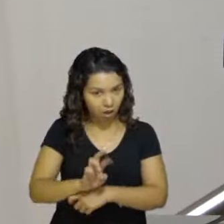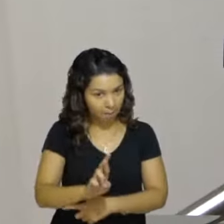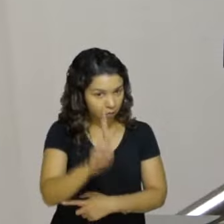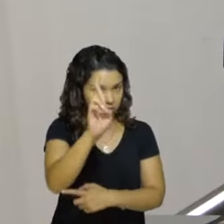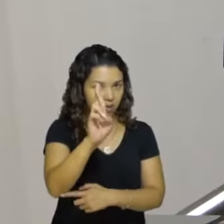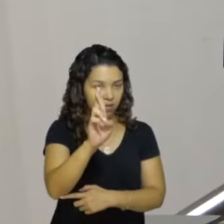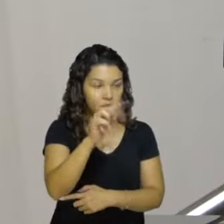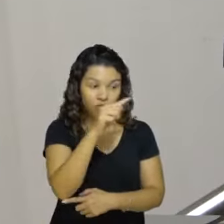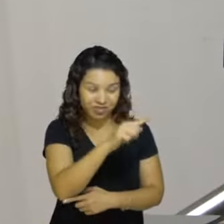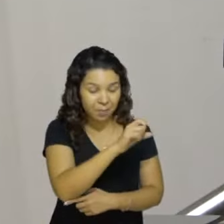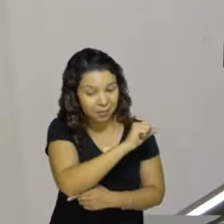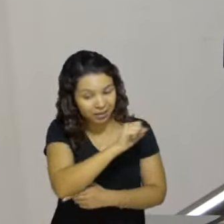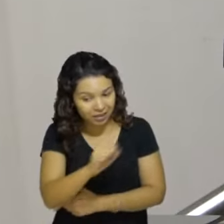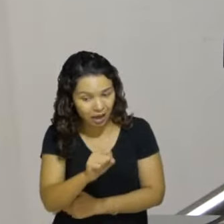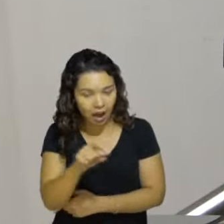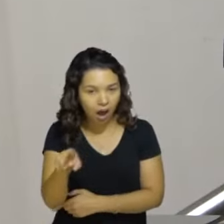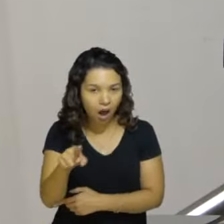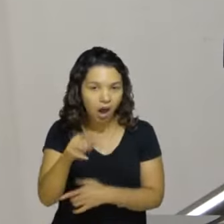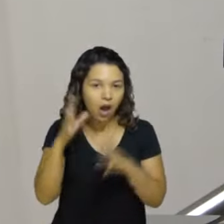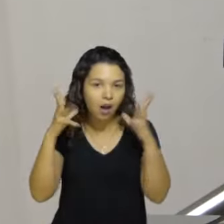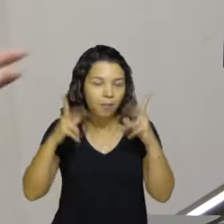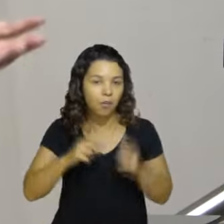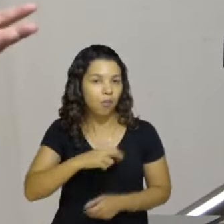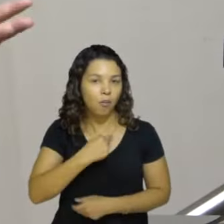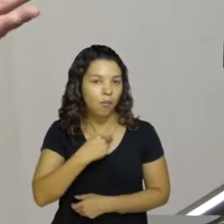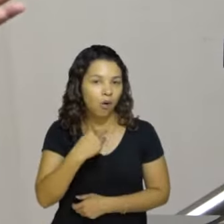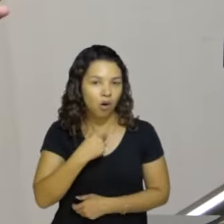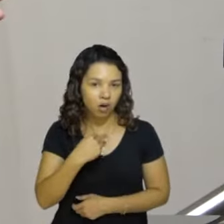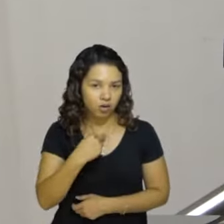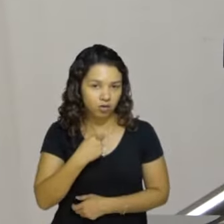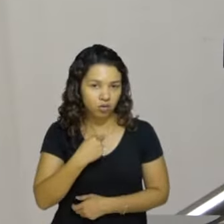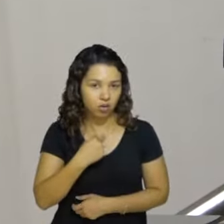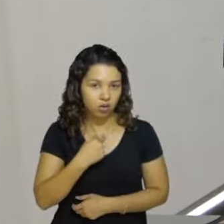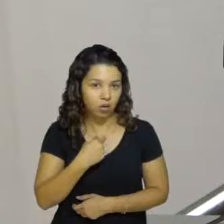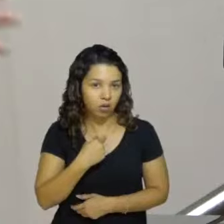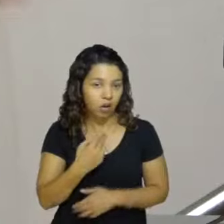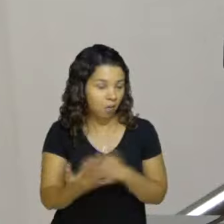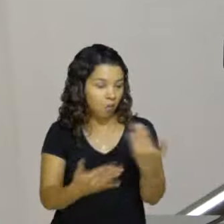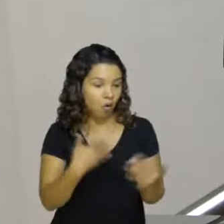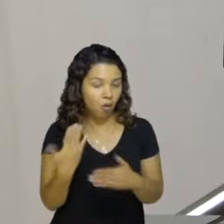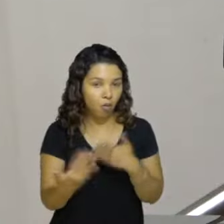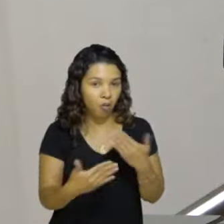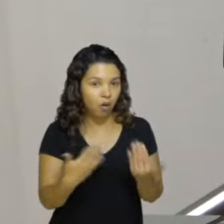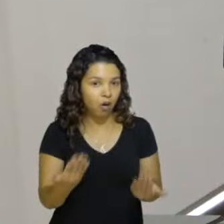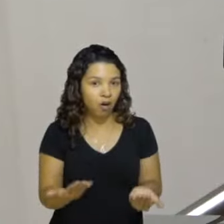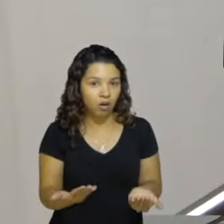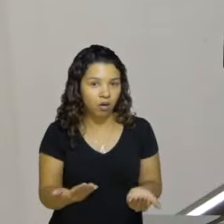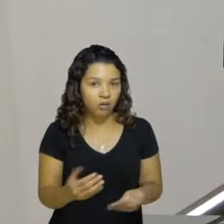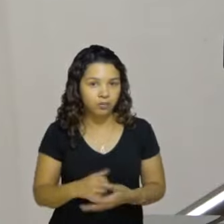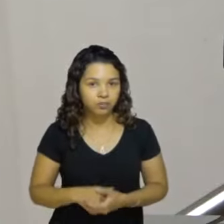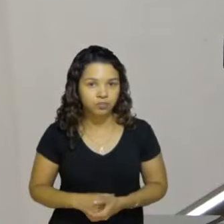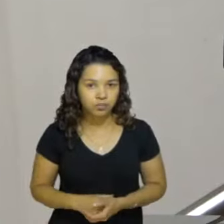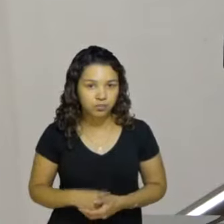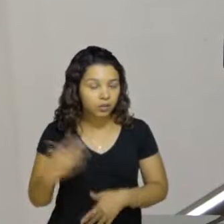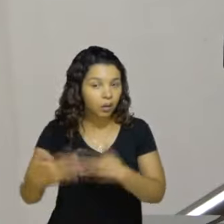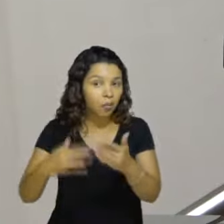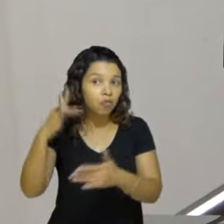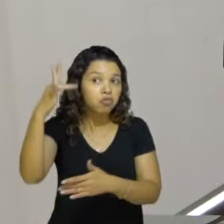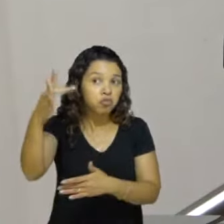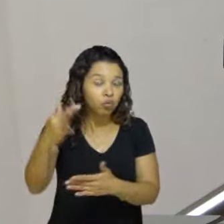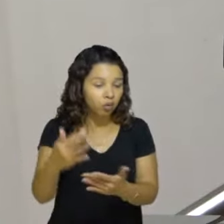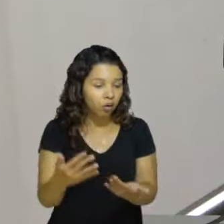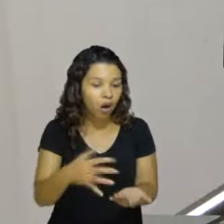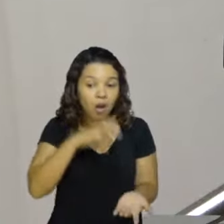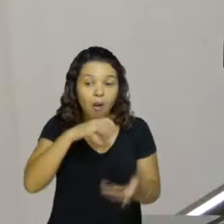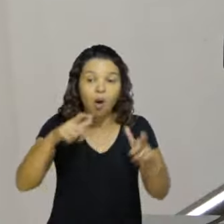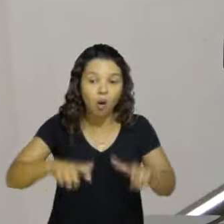ceifando esses animais extraordinários para poder ver apenas num livro, num documentário. Por quê?